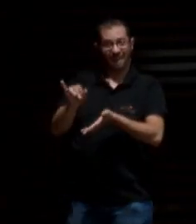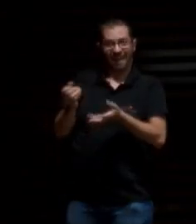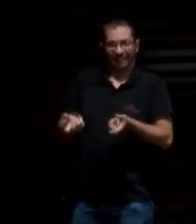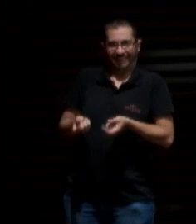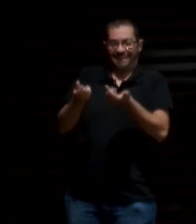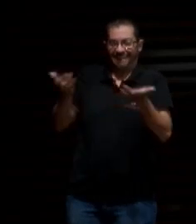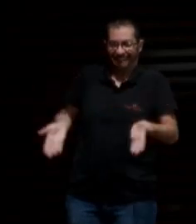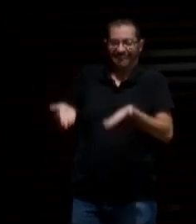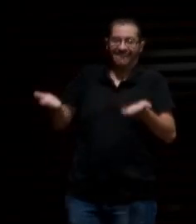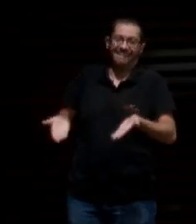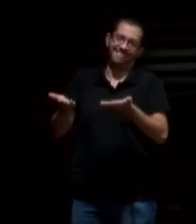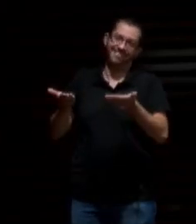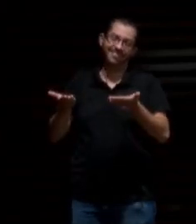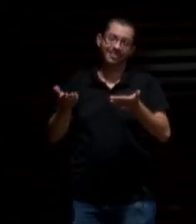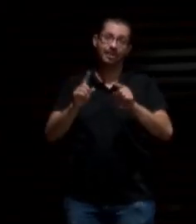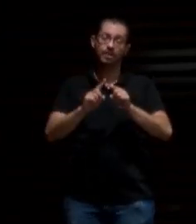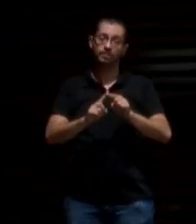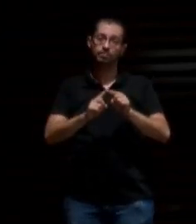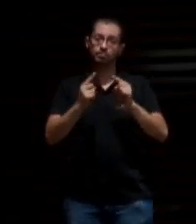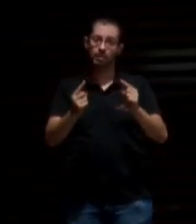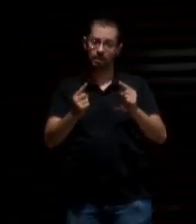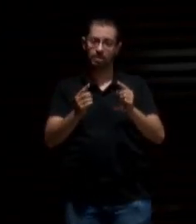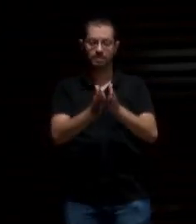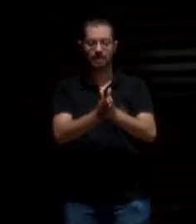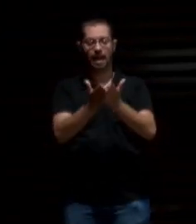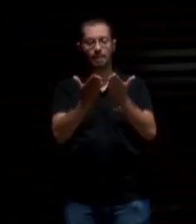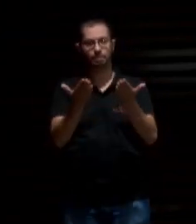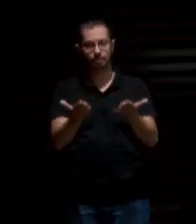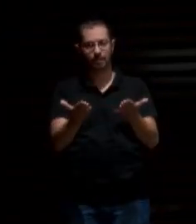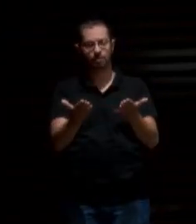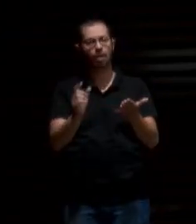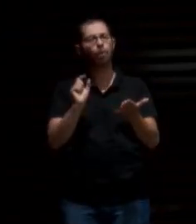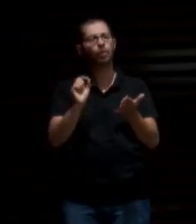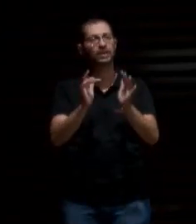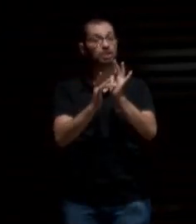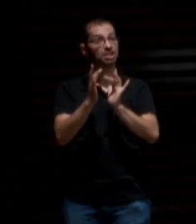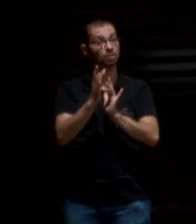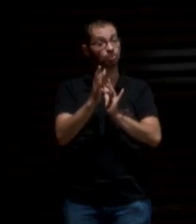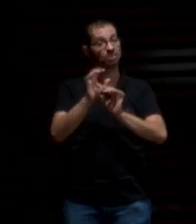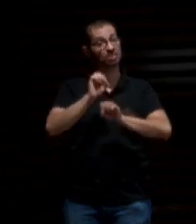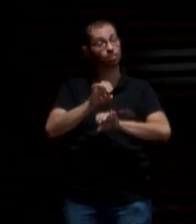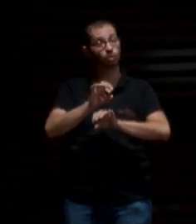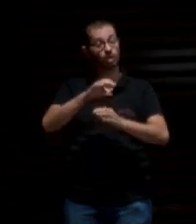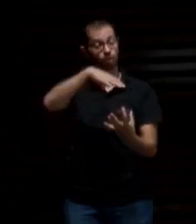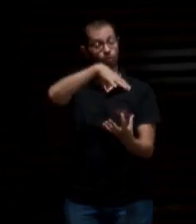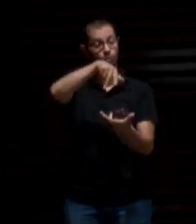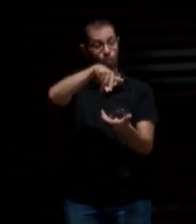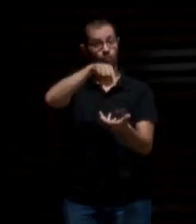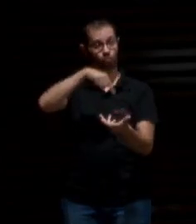Mas a teologia bíblica é aquela que Jesus ensinou. Amados, no mundo tereis